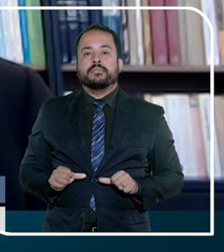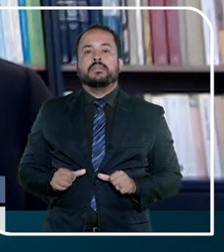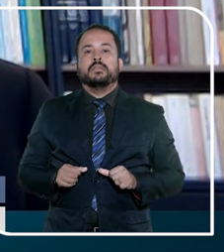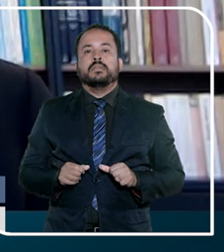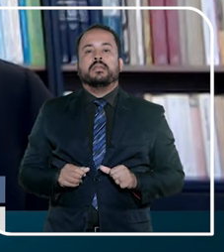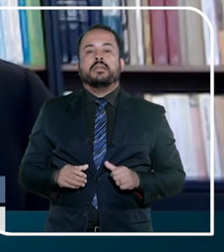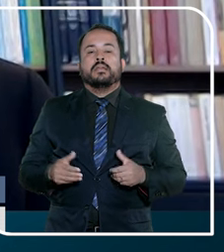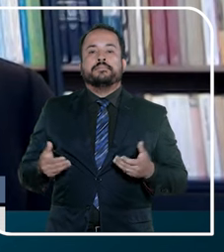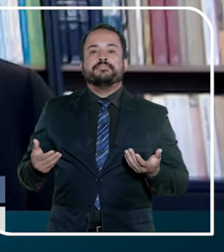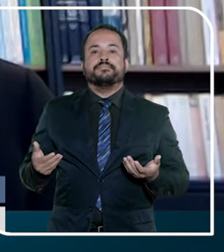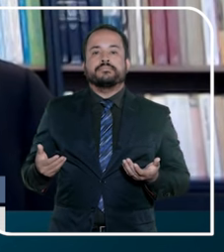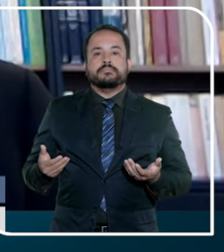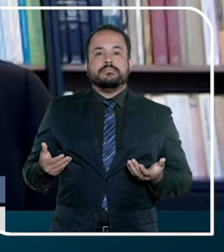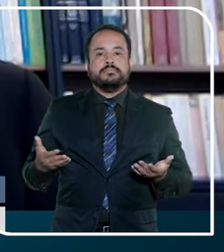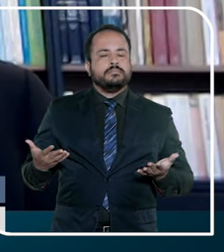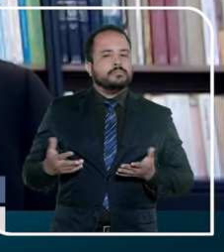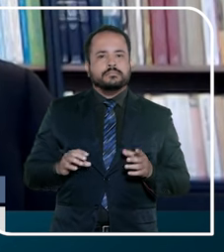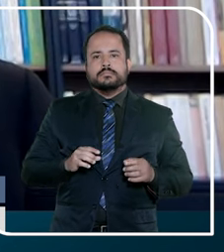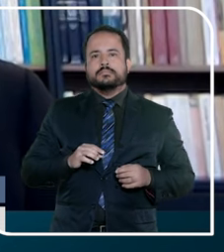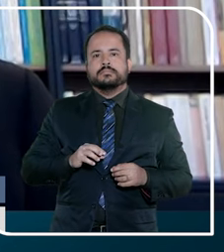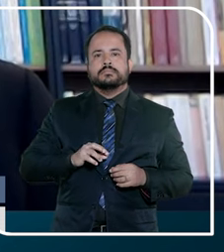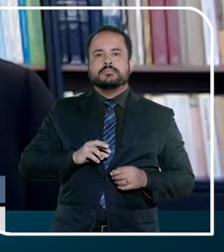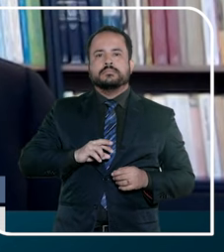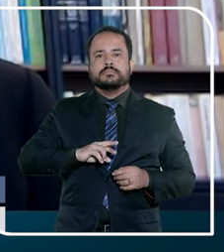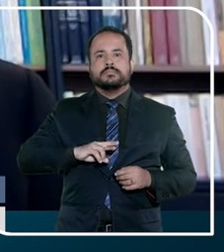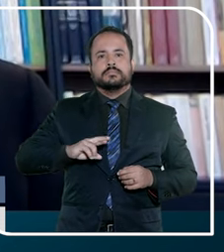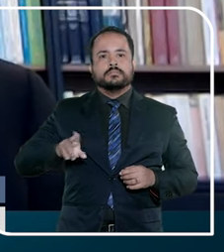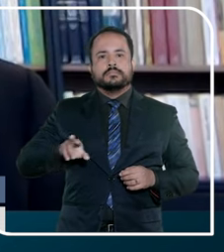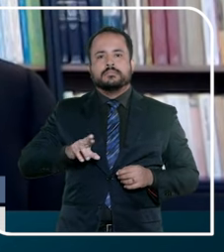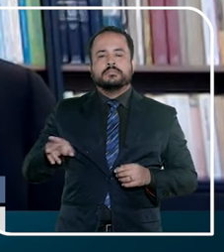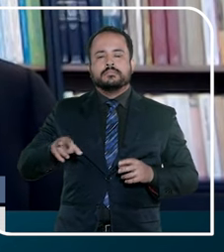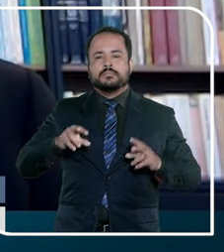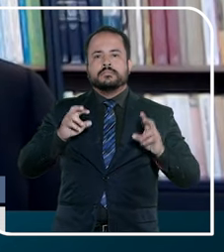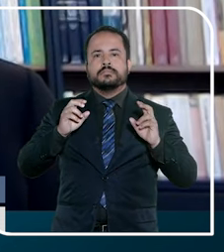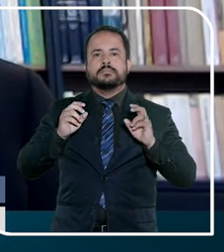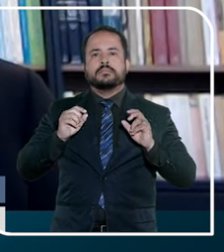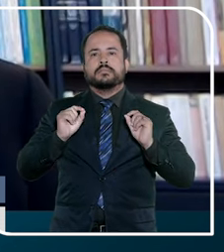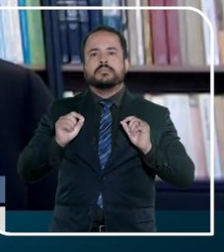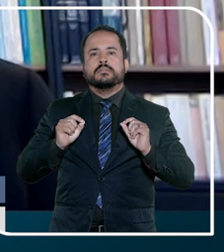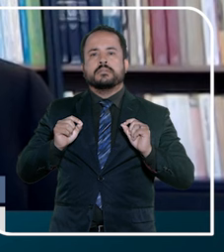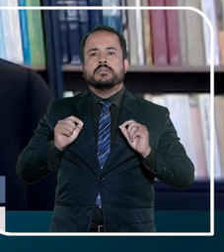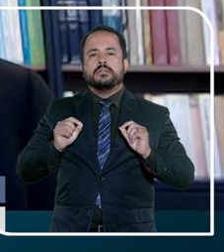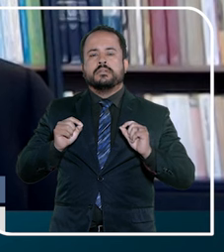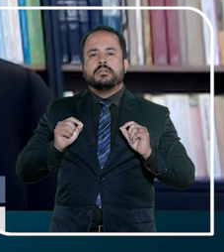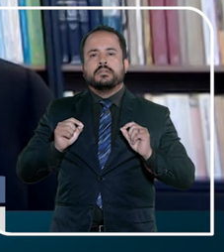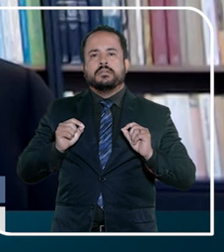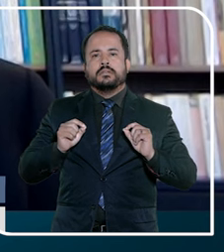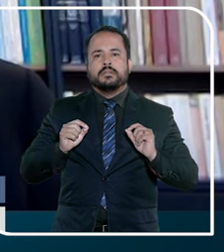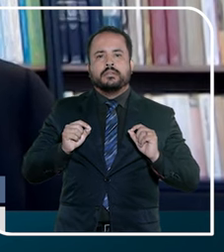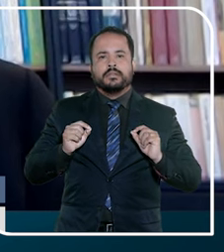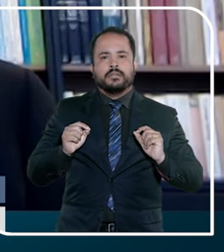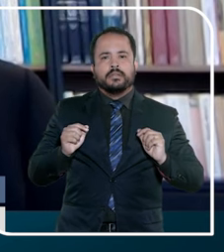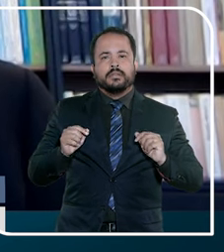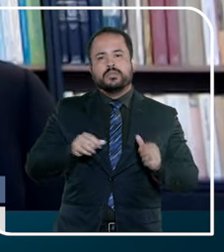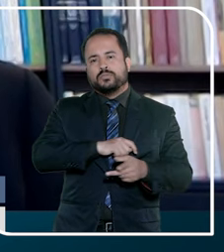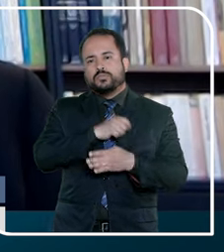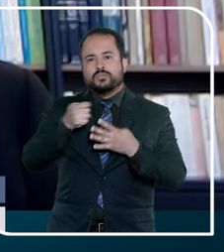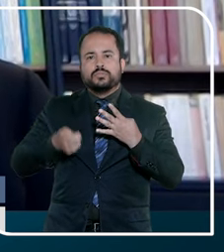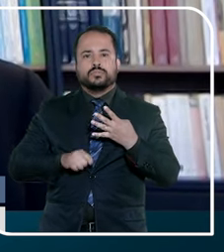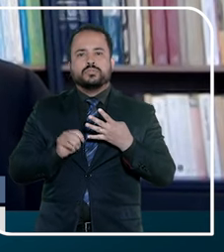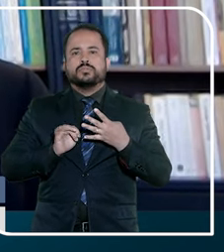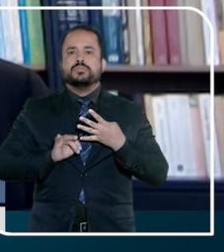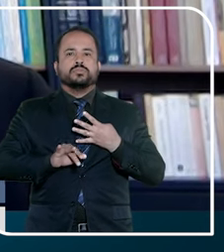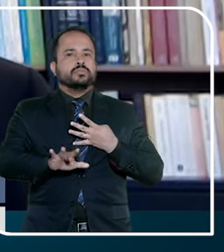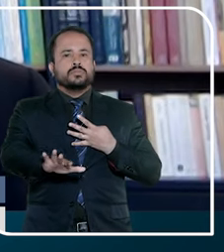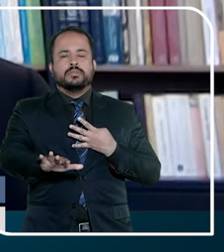é suficiente ela não é compatível com o grau de desenvolvimento da jurisprudência a jurisprudência está muito